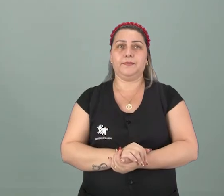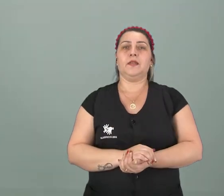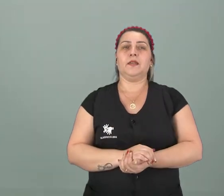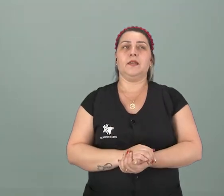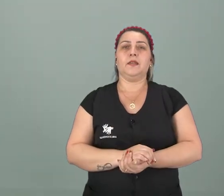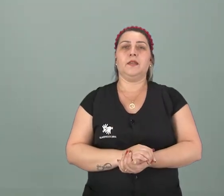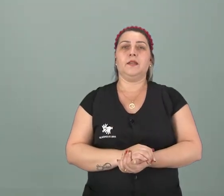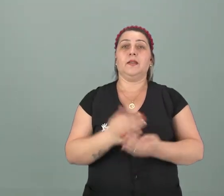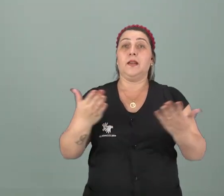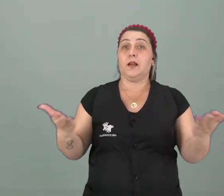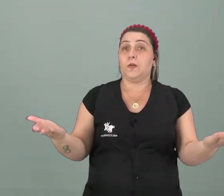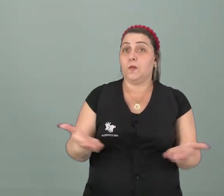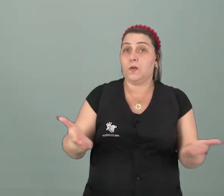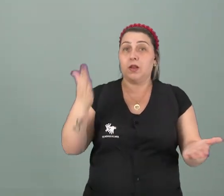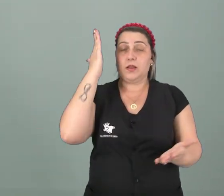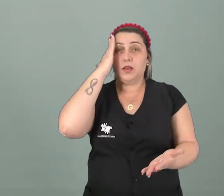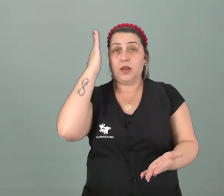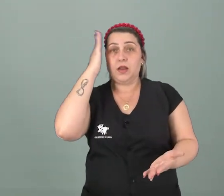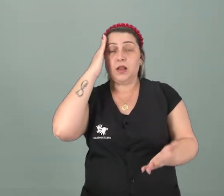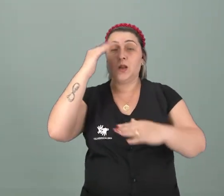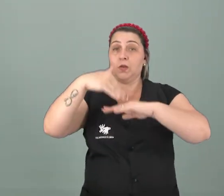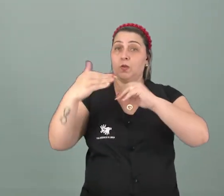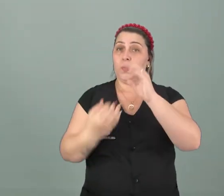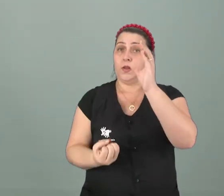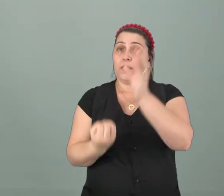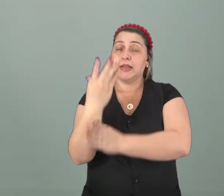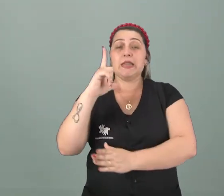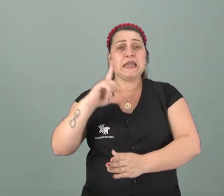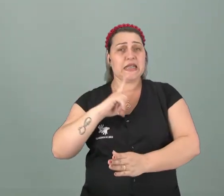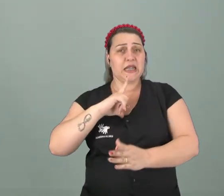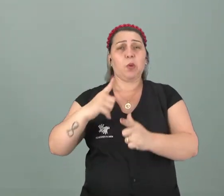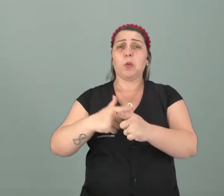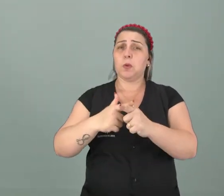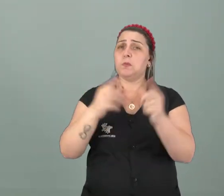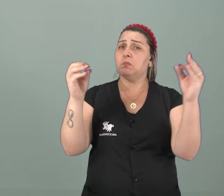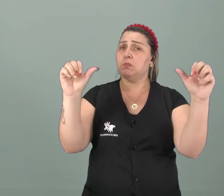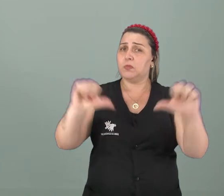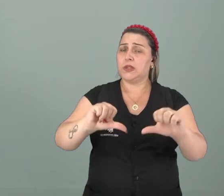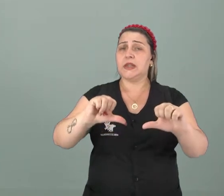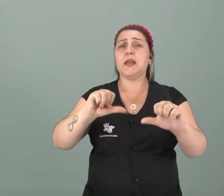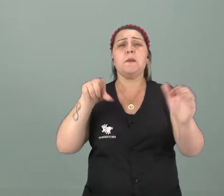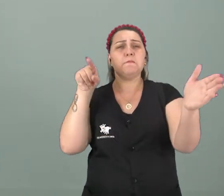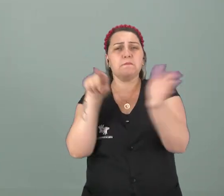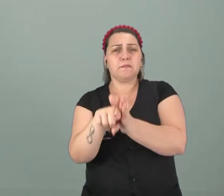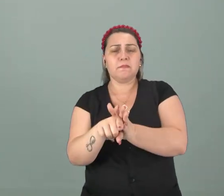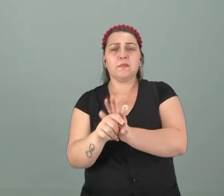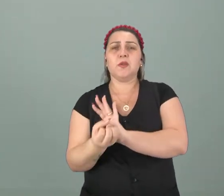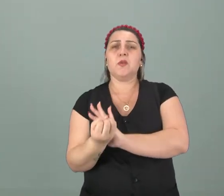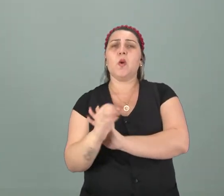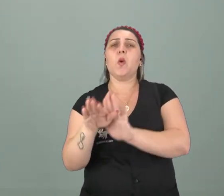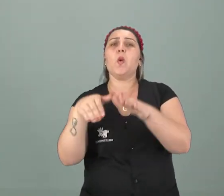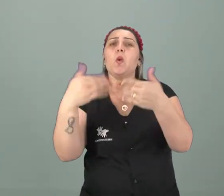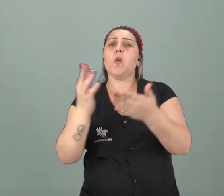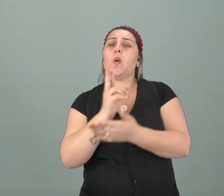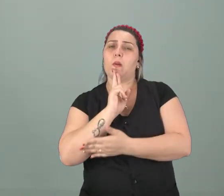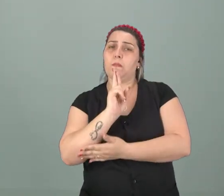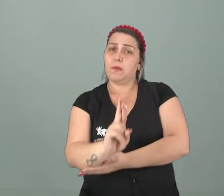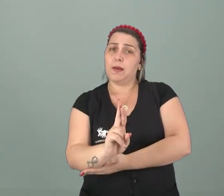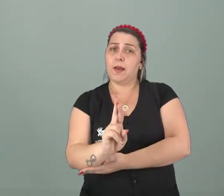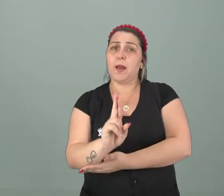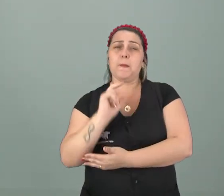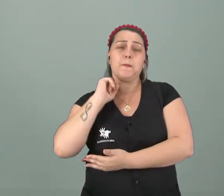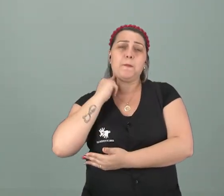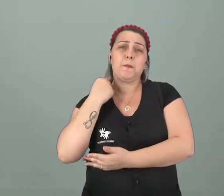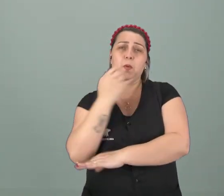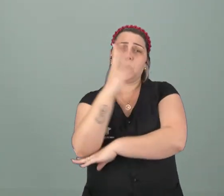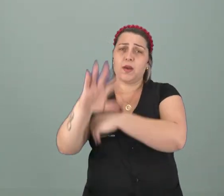tá? Então, agora que nós entendemos que todo processo tem pontos negativos, né, surge uma pergunta, né? Então, qual é a solução? Será que poluir